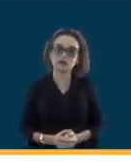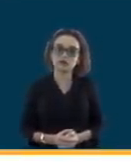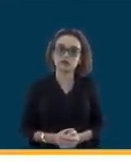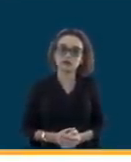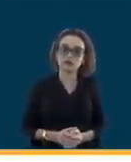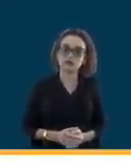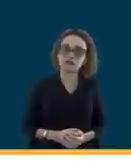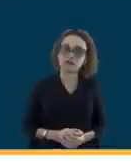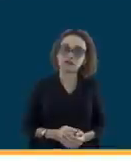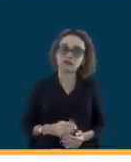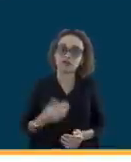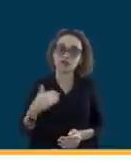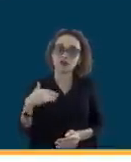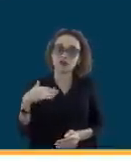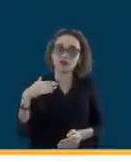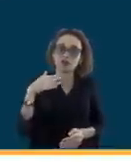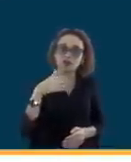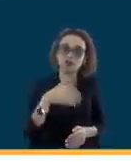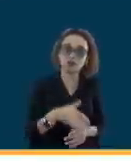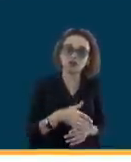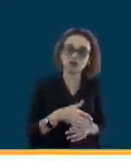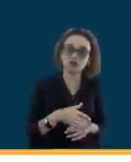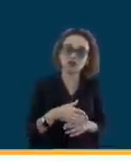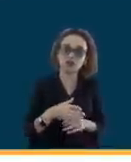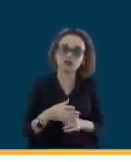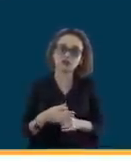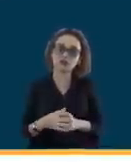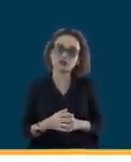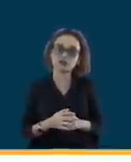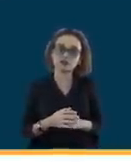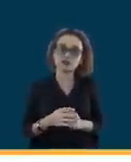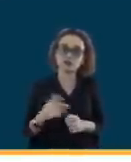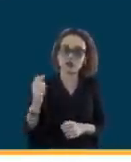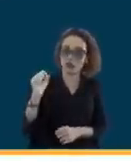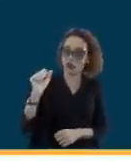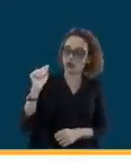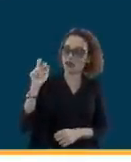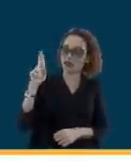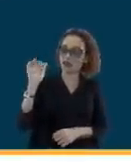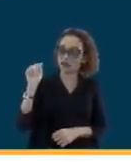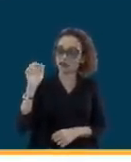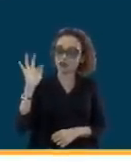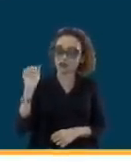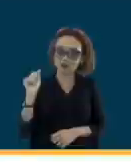Quando eu chego na Engoma, gente, saravá todo povo que tá aí,